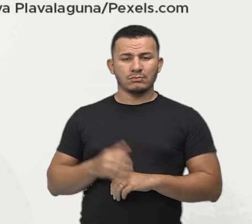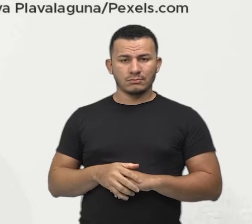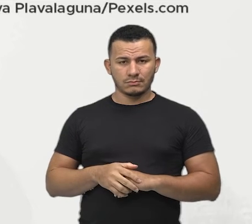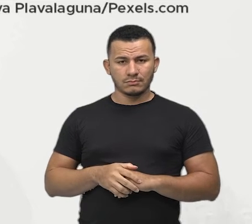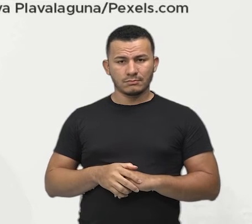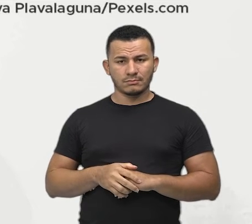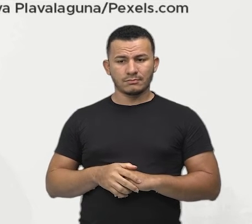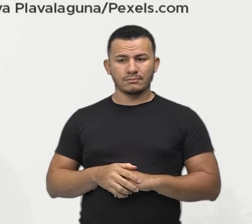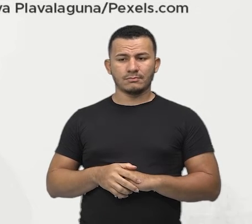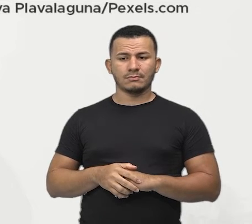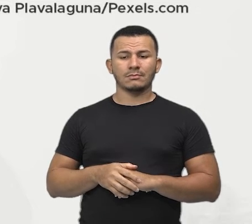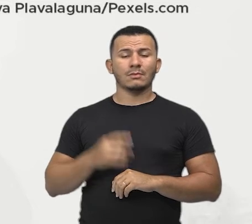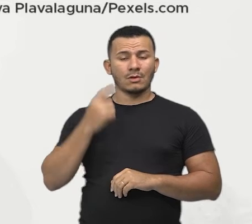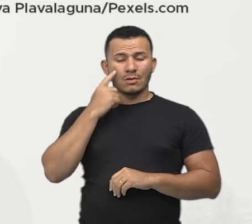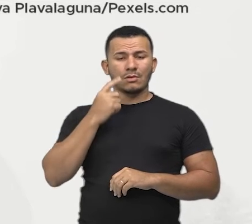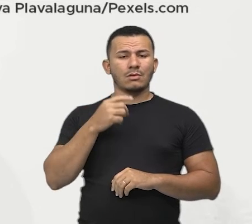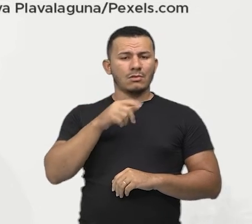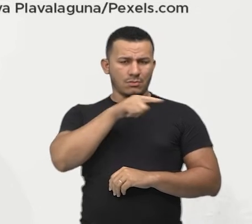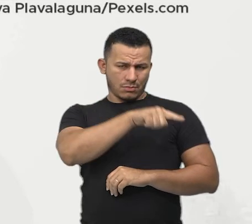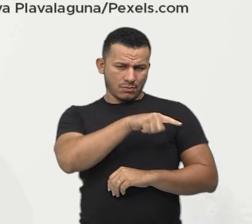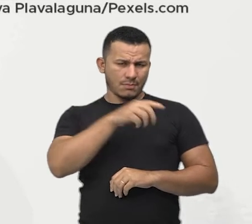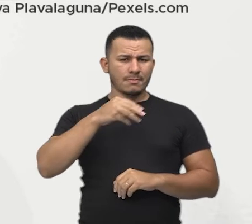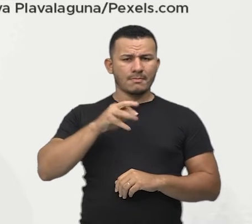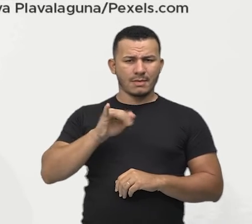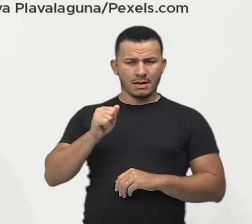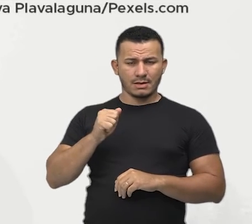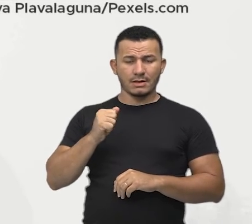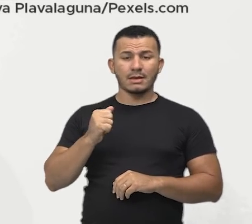irá. Um exemplo rapidinho